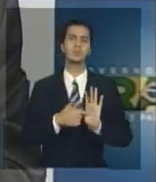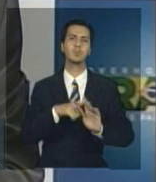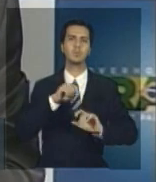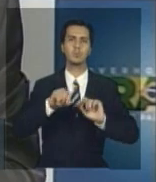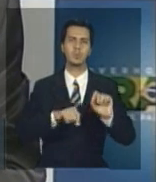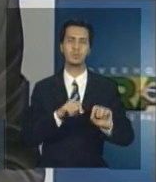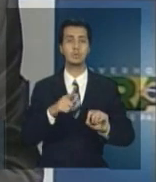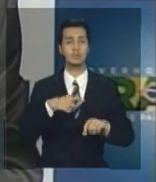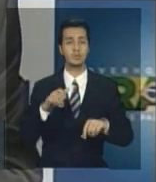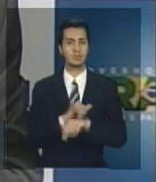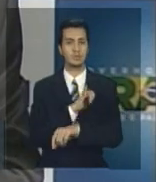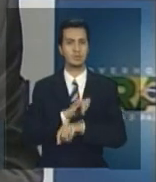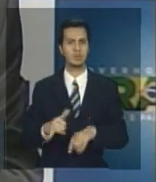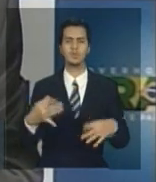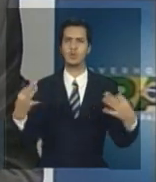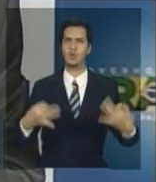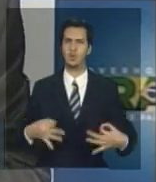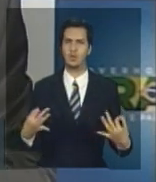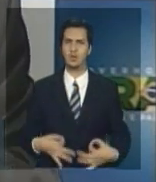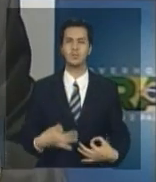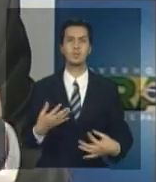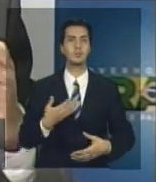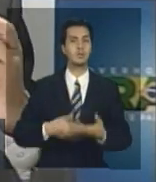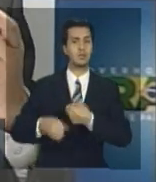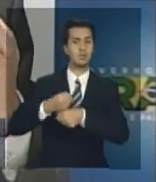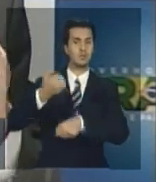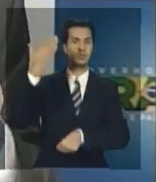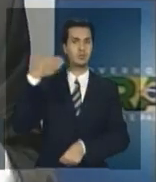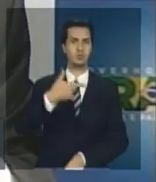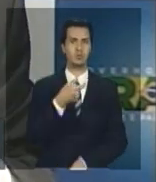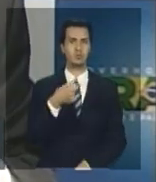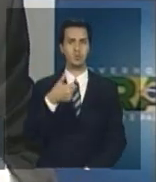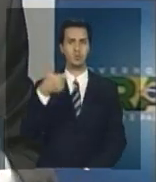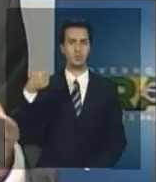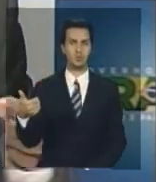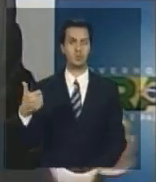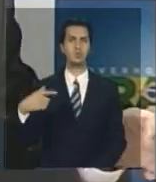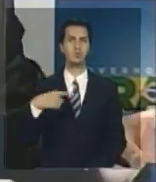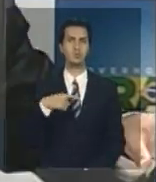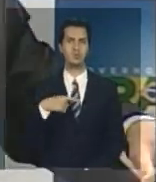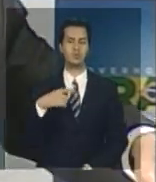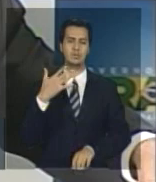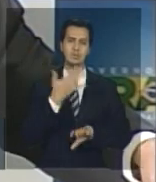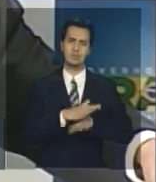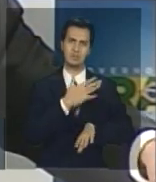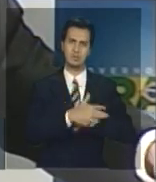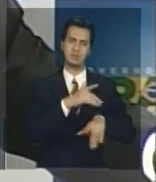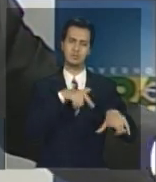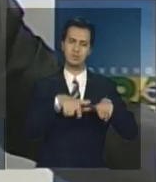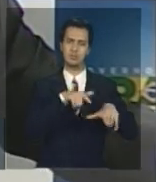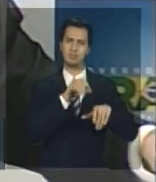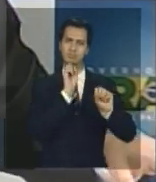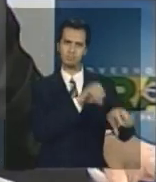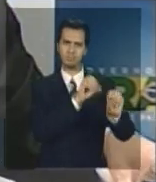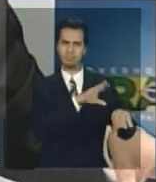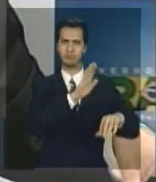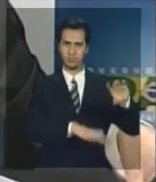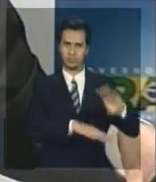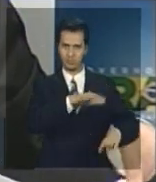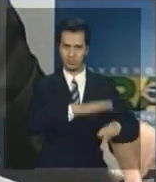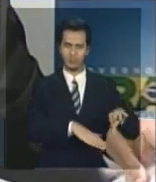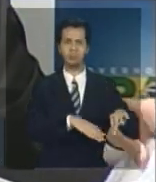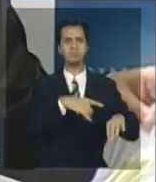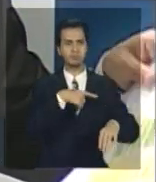está correta a estratégia que nós criamos em 2011 do treinamento de curto período dos profissionais. Esse material que foi mostrado